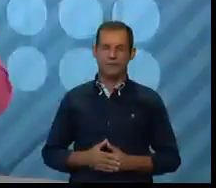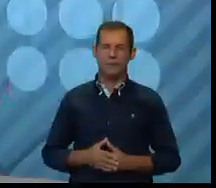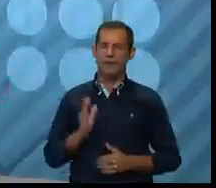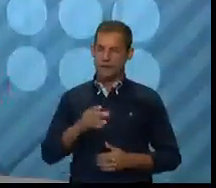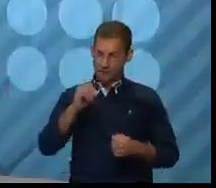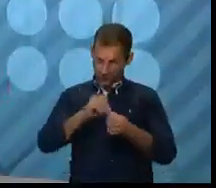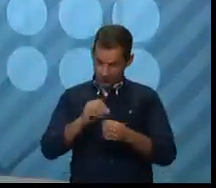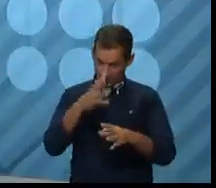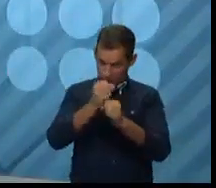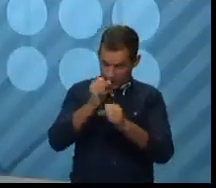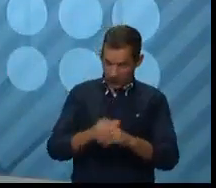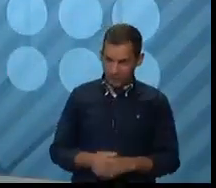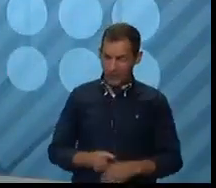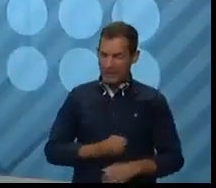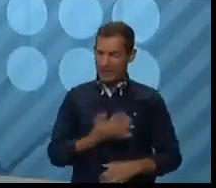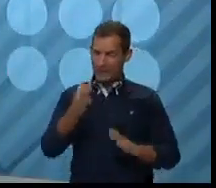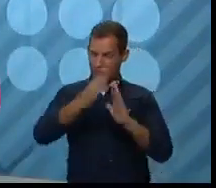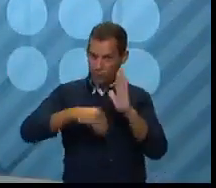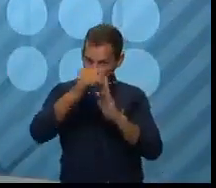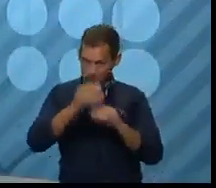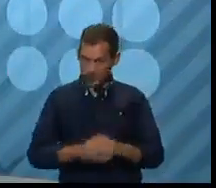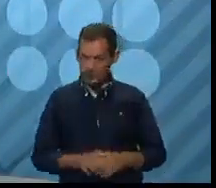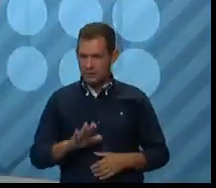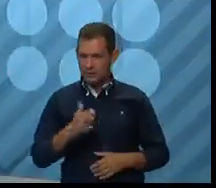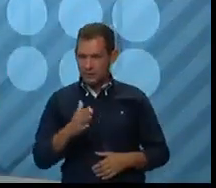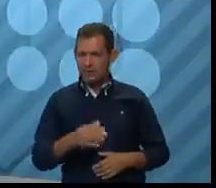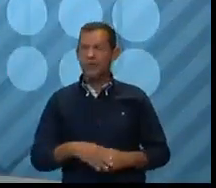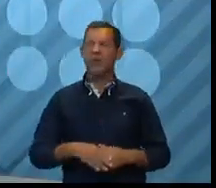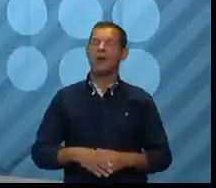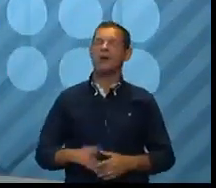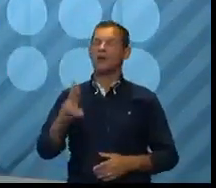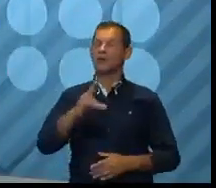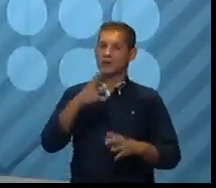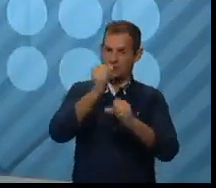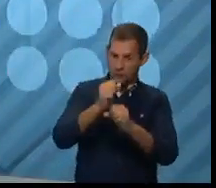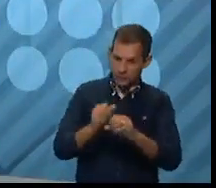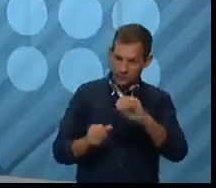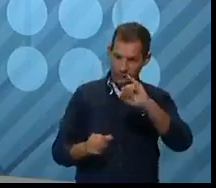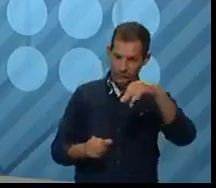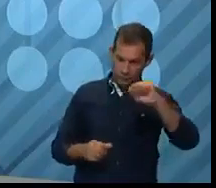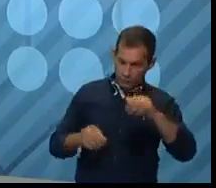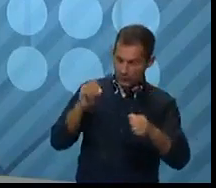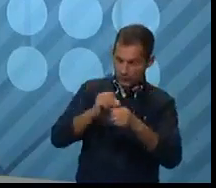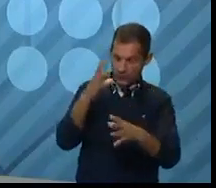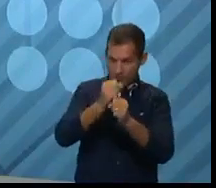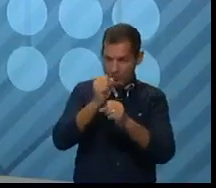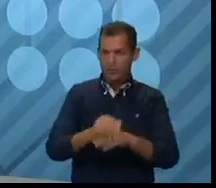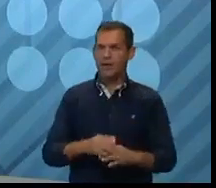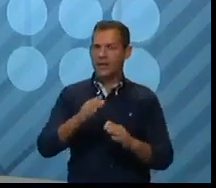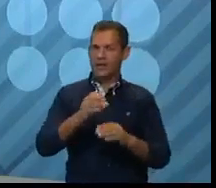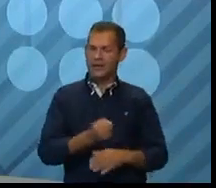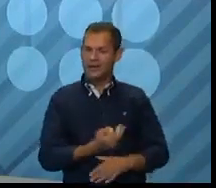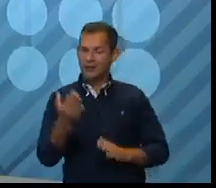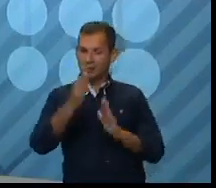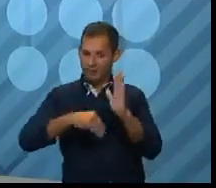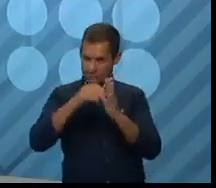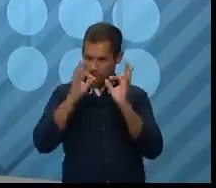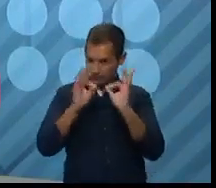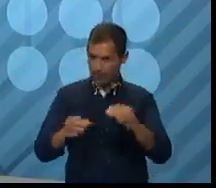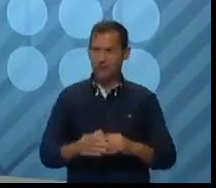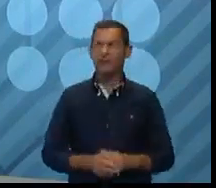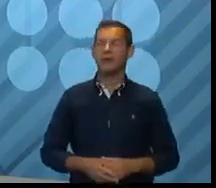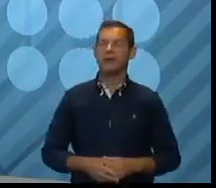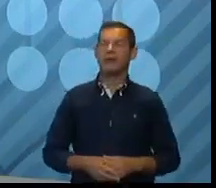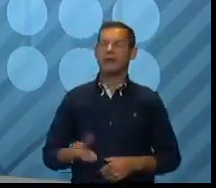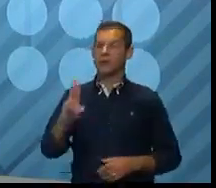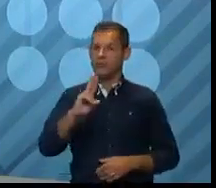Já fizemos o cálculo da quantidade de tinta aproximada, utilizando a soma de Riemann. Fizemos o cálculo da quantidade de tinta